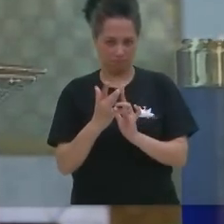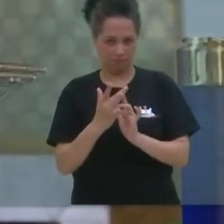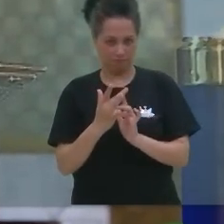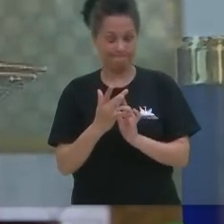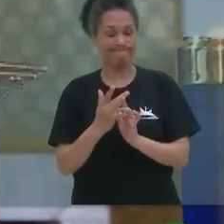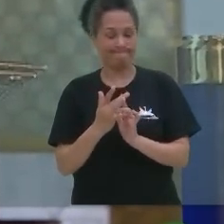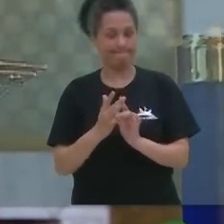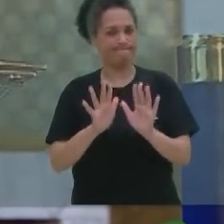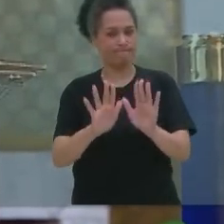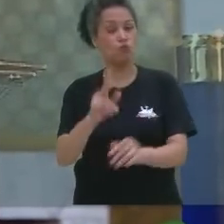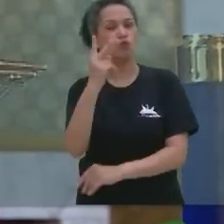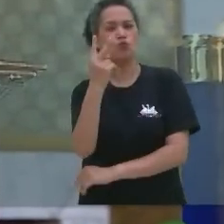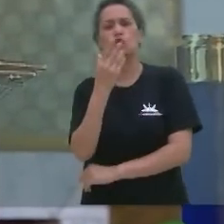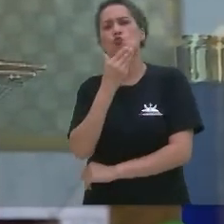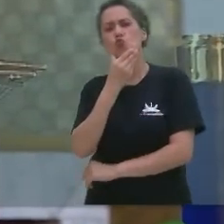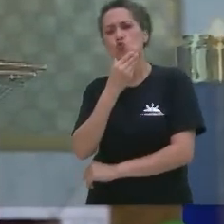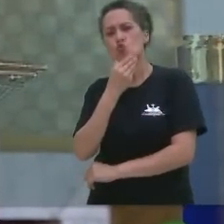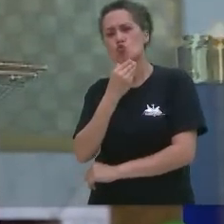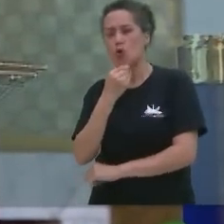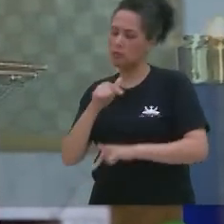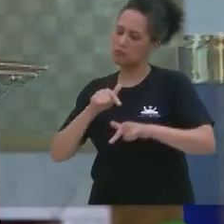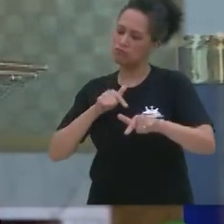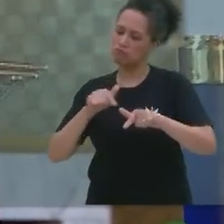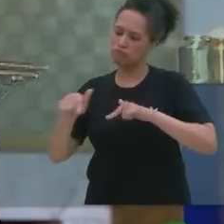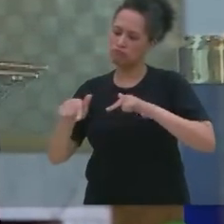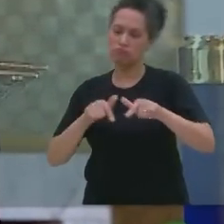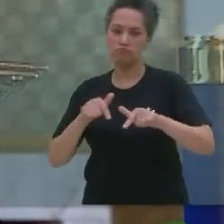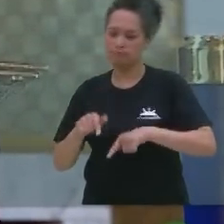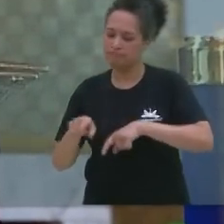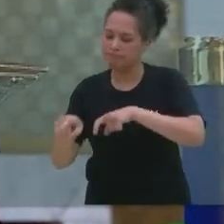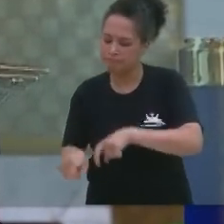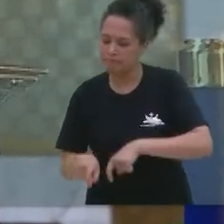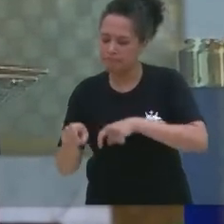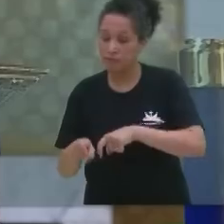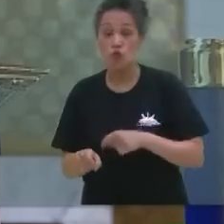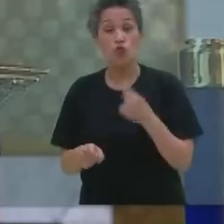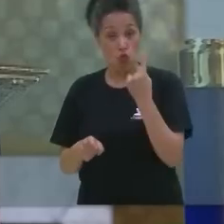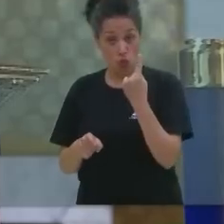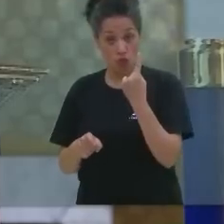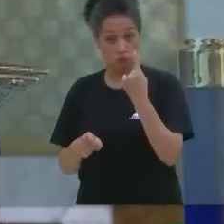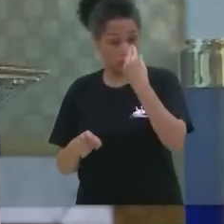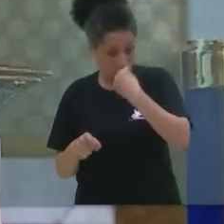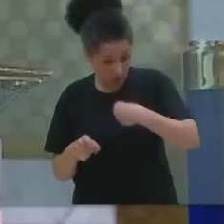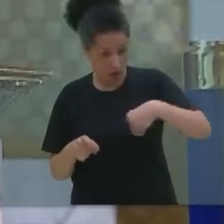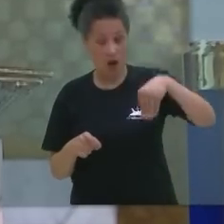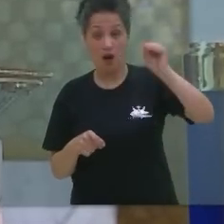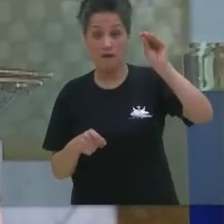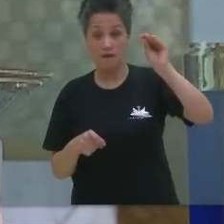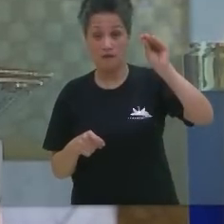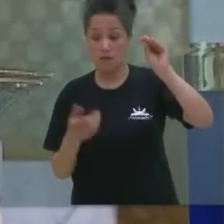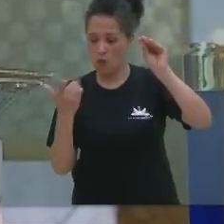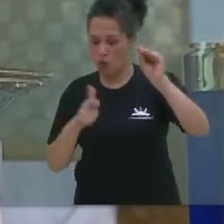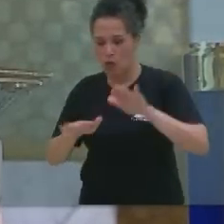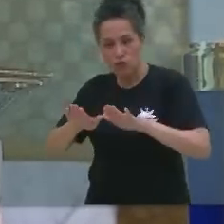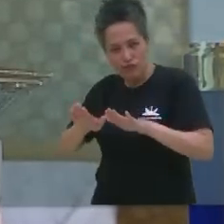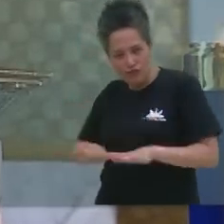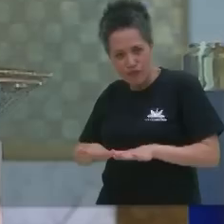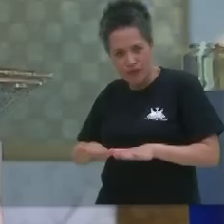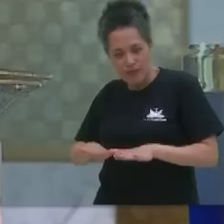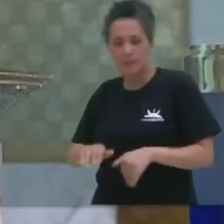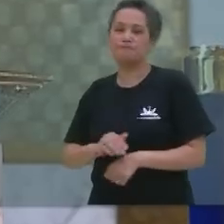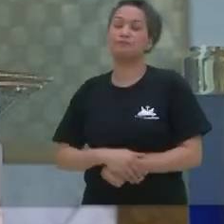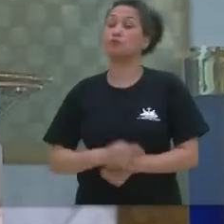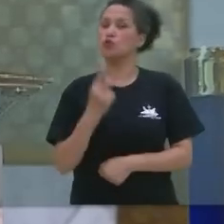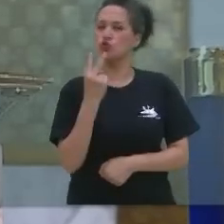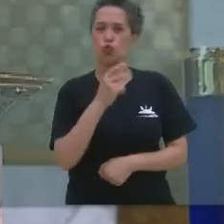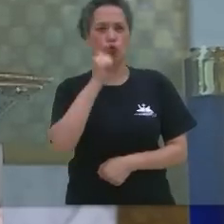estarão trabalhando no campo, um será levado, outro será deixado. Duas mulheres